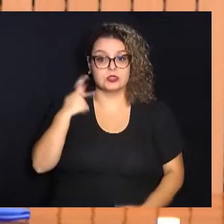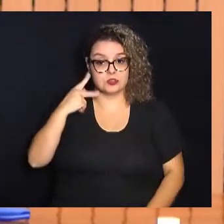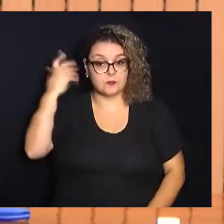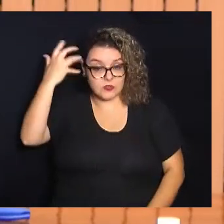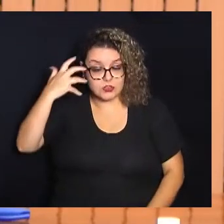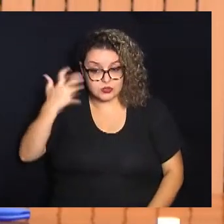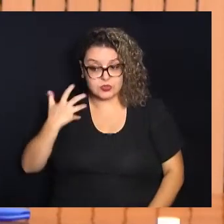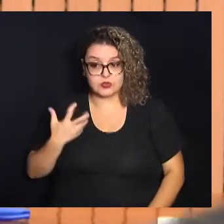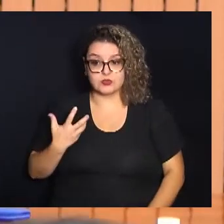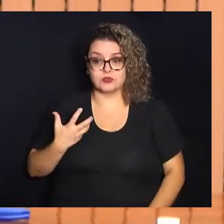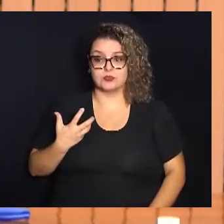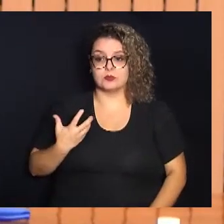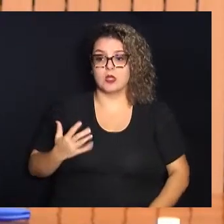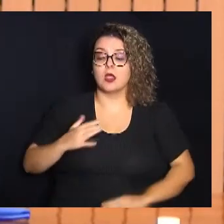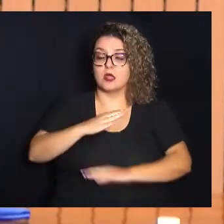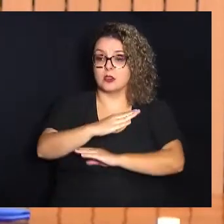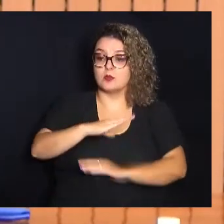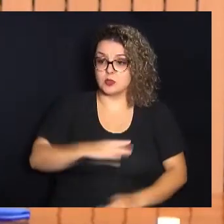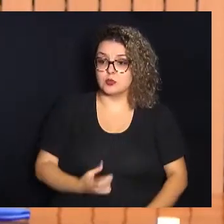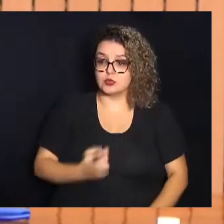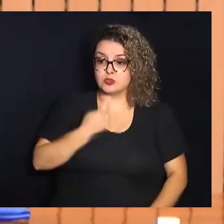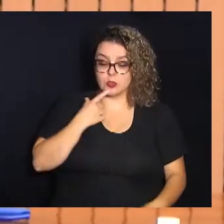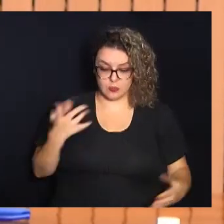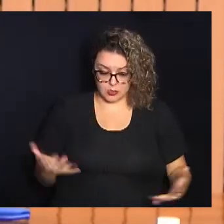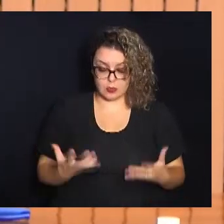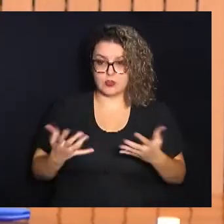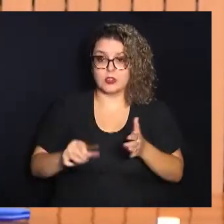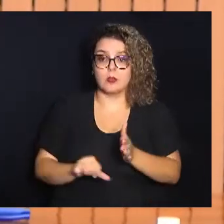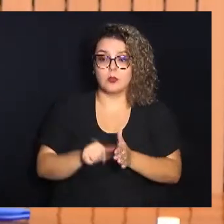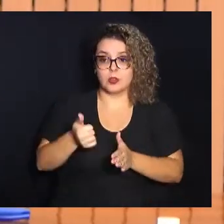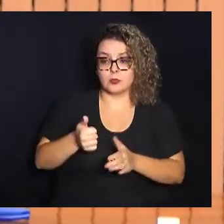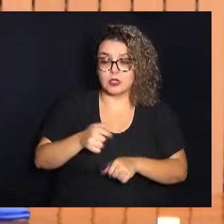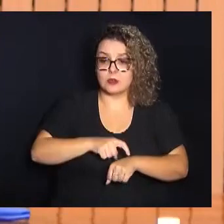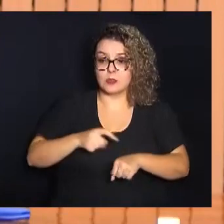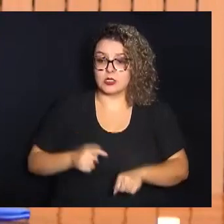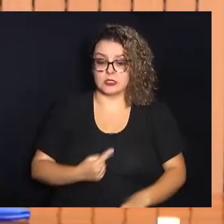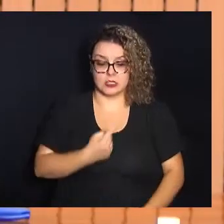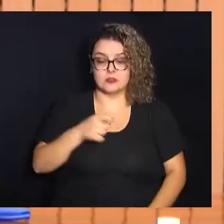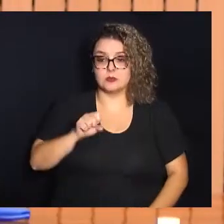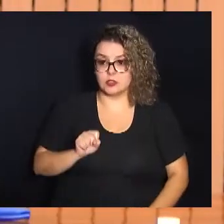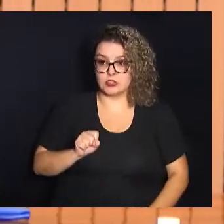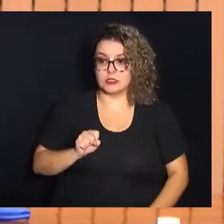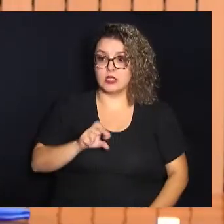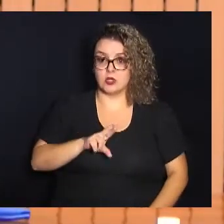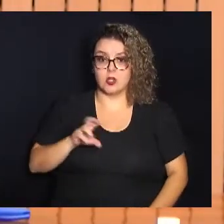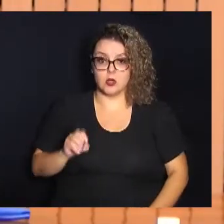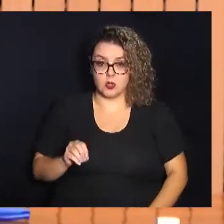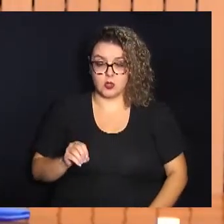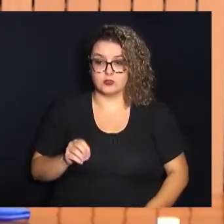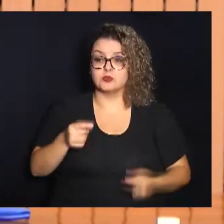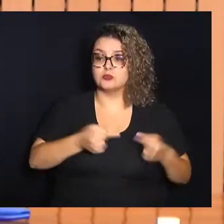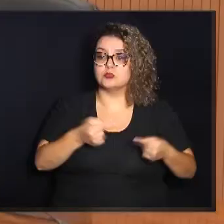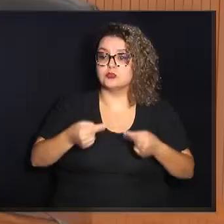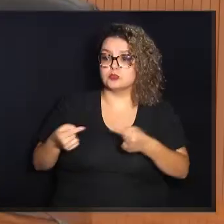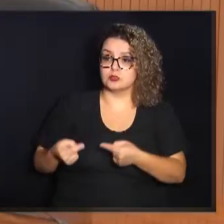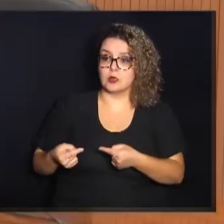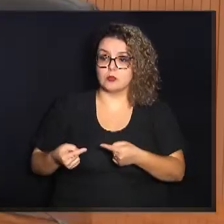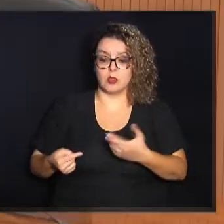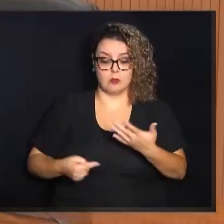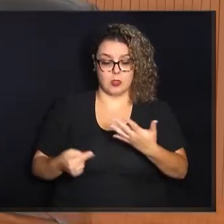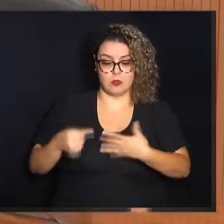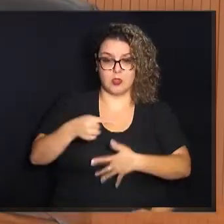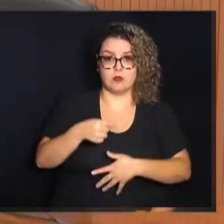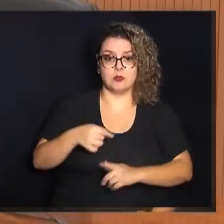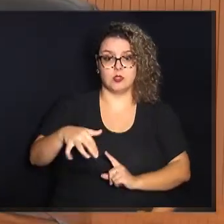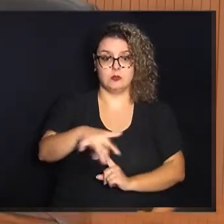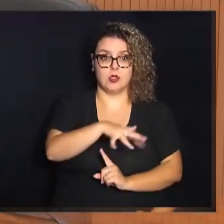Por iniciativa da vereadora Guida Calisto, a Câmara Municipal promoveu na primeira parte da 18ª reunião ordinária um